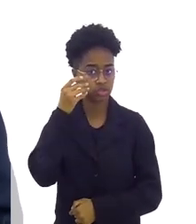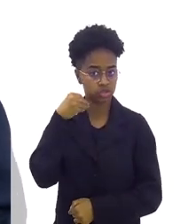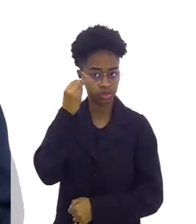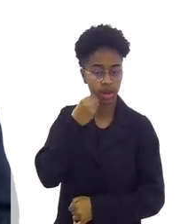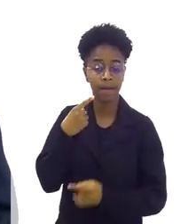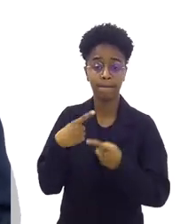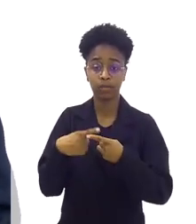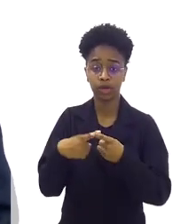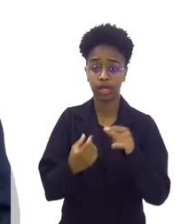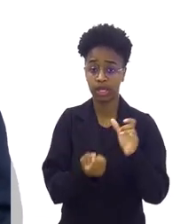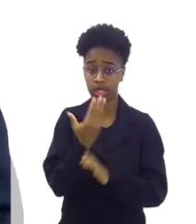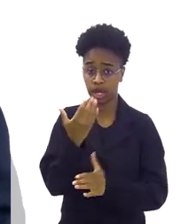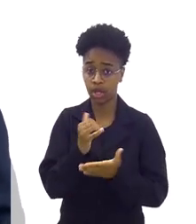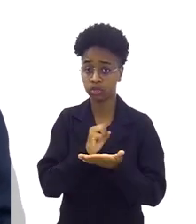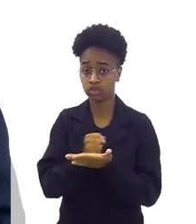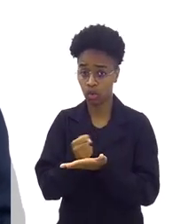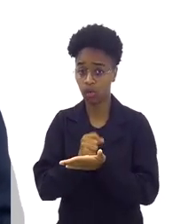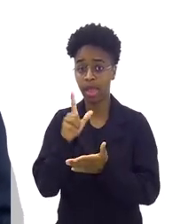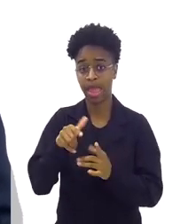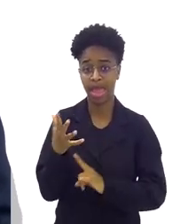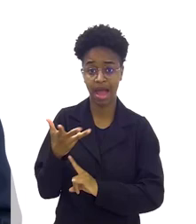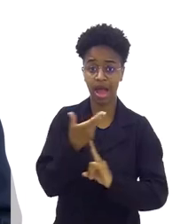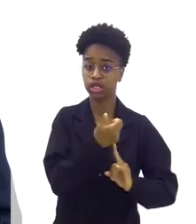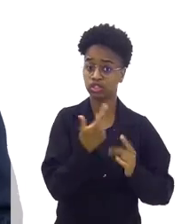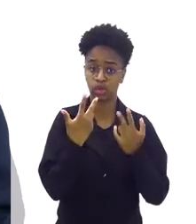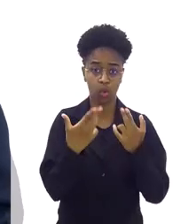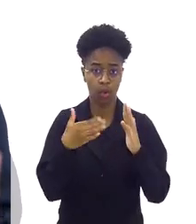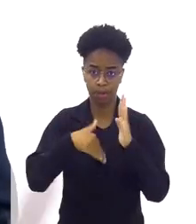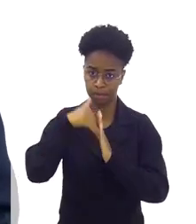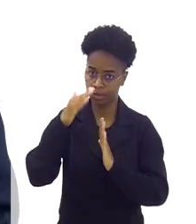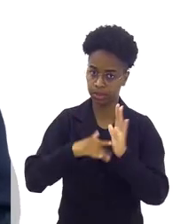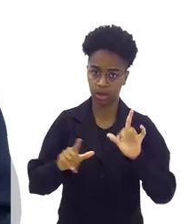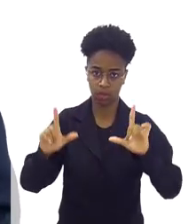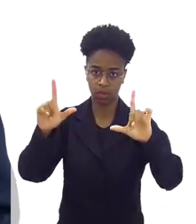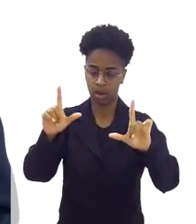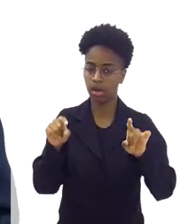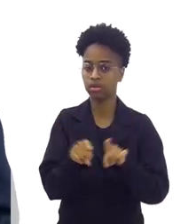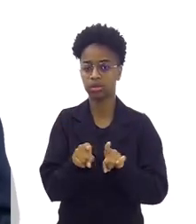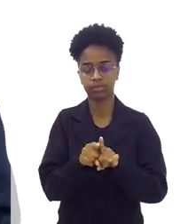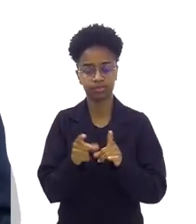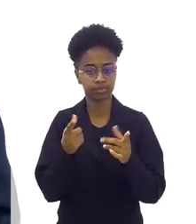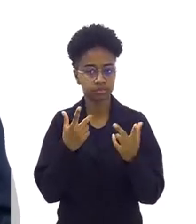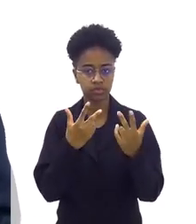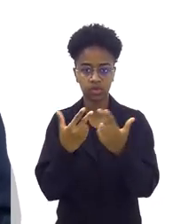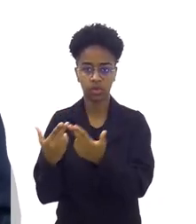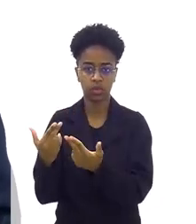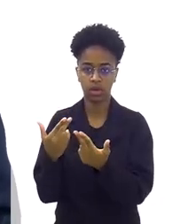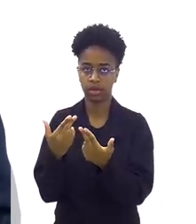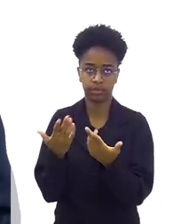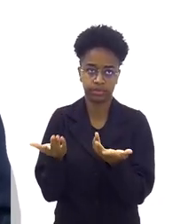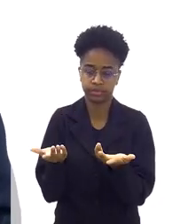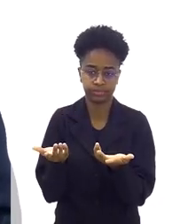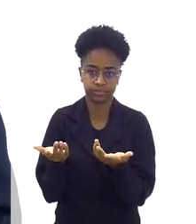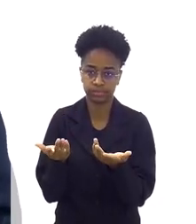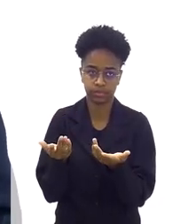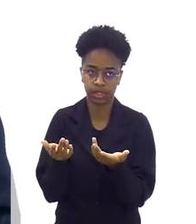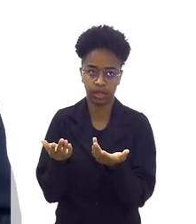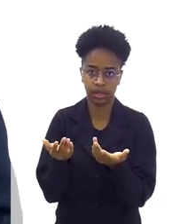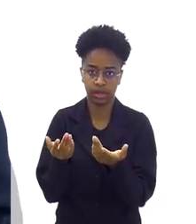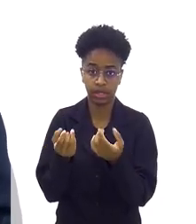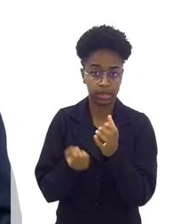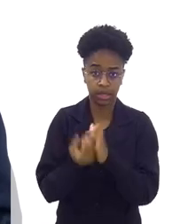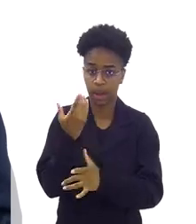dele, porque desenvolver jogos é uma arte, assim como pintar um quadro é uma arte, assim como...